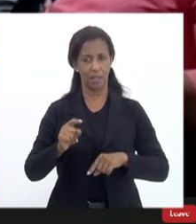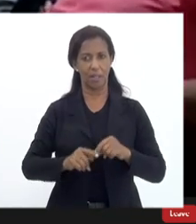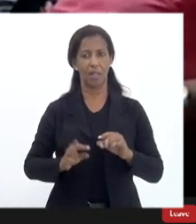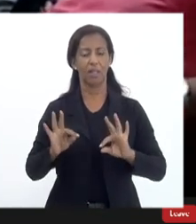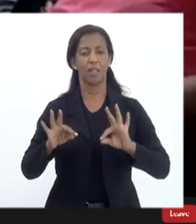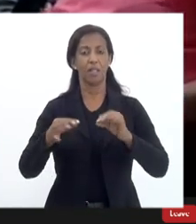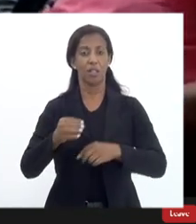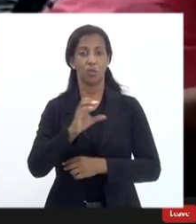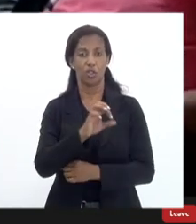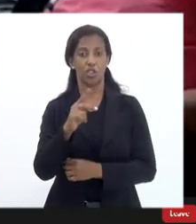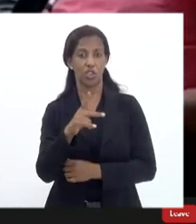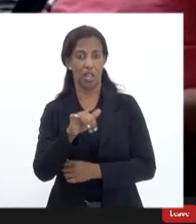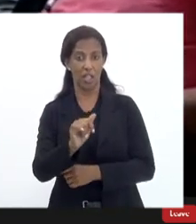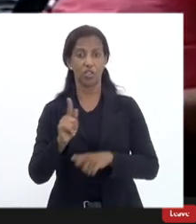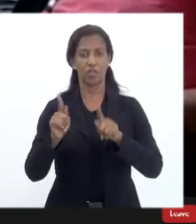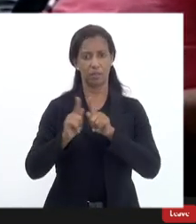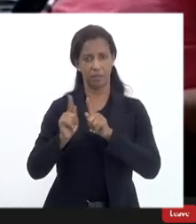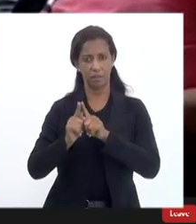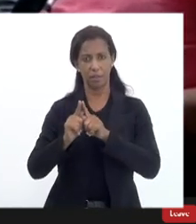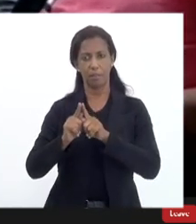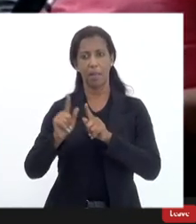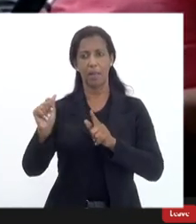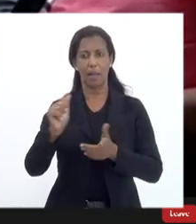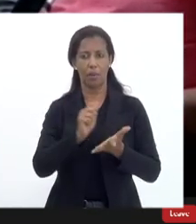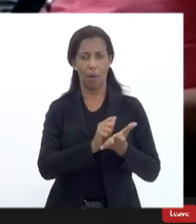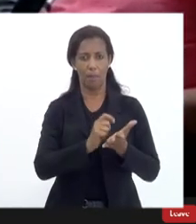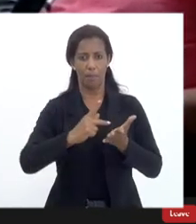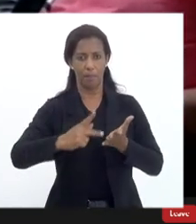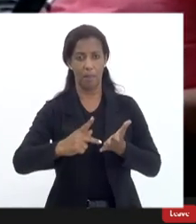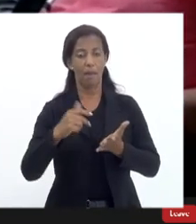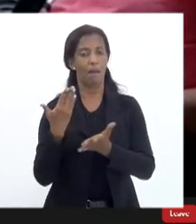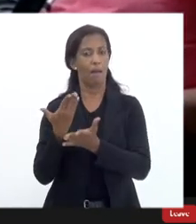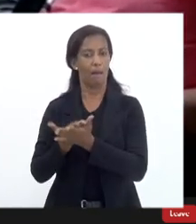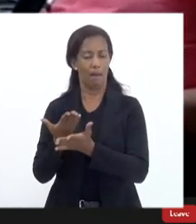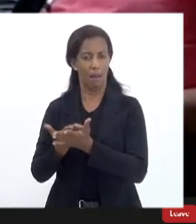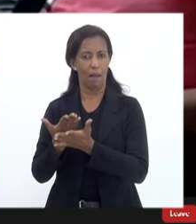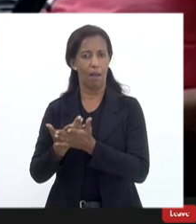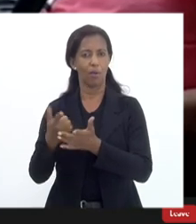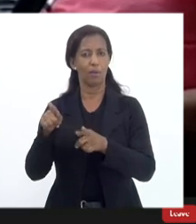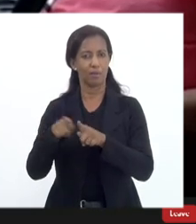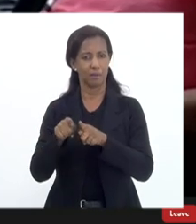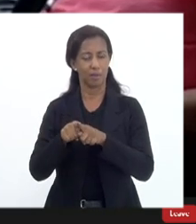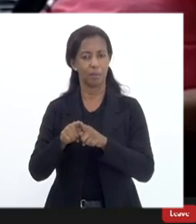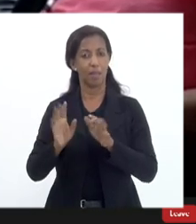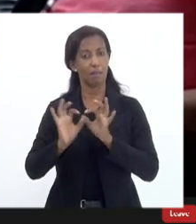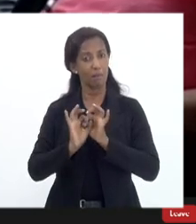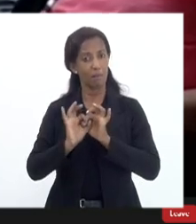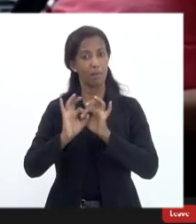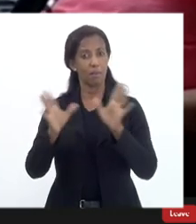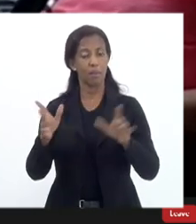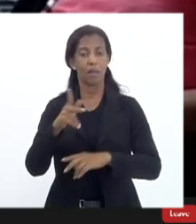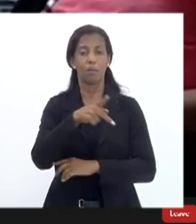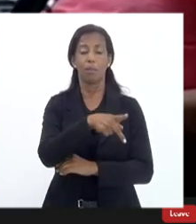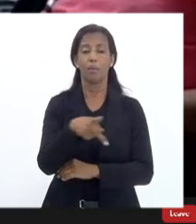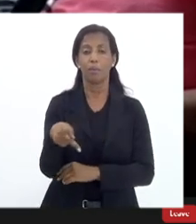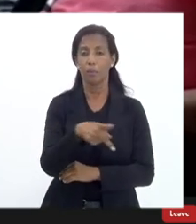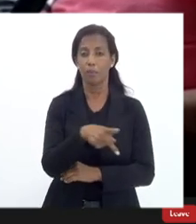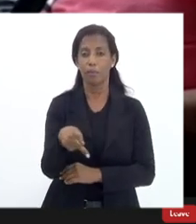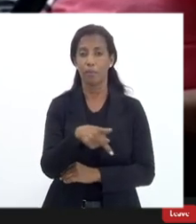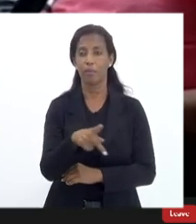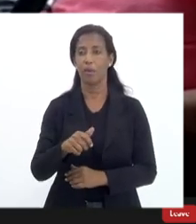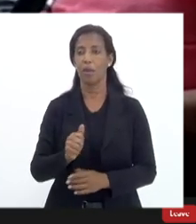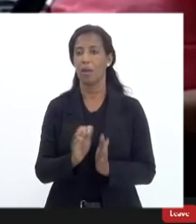do chat que funcionava no aplicativo, as aulas síncronas. E aí liberamos para os professores